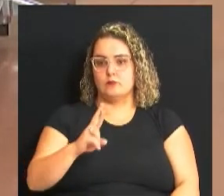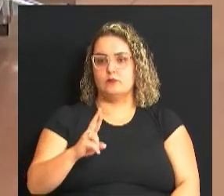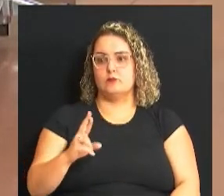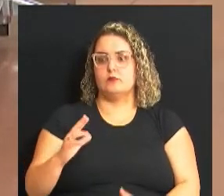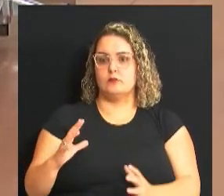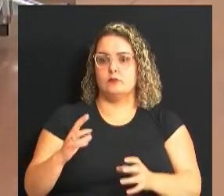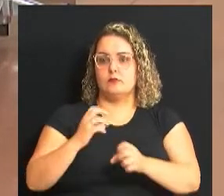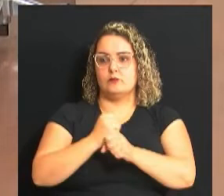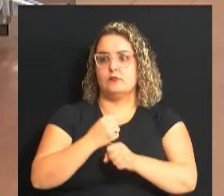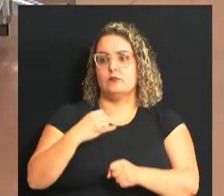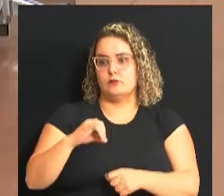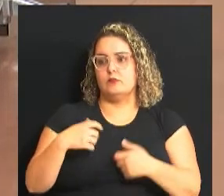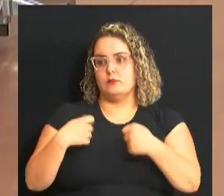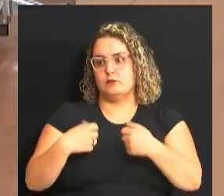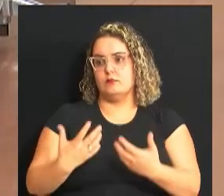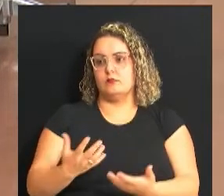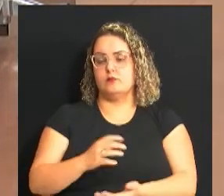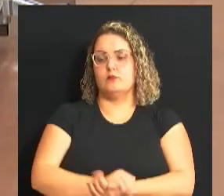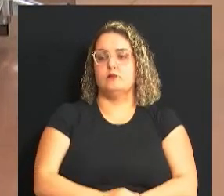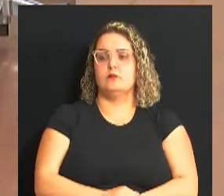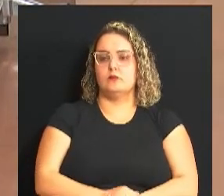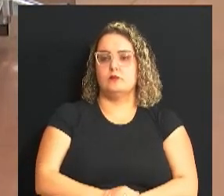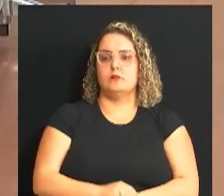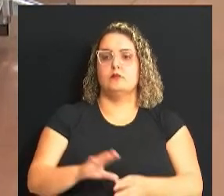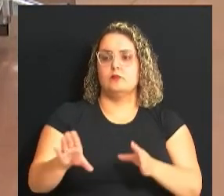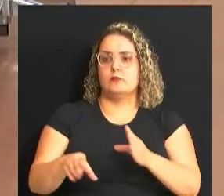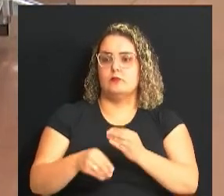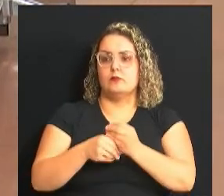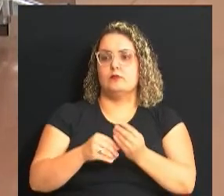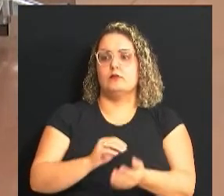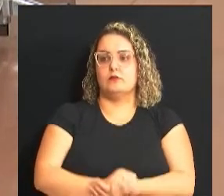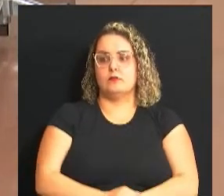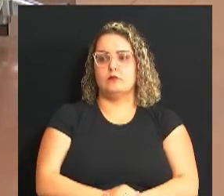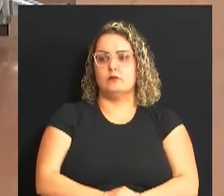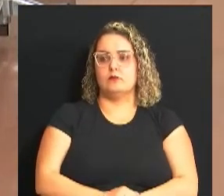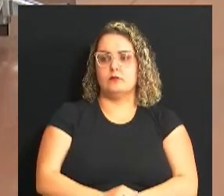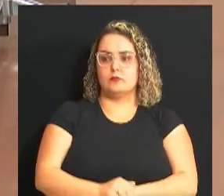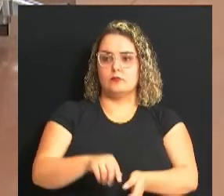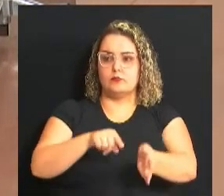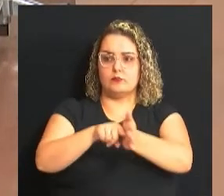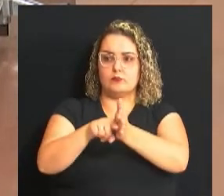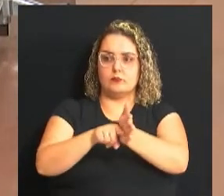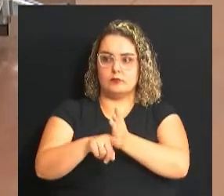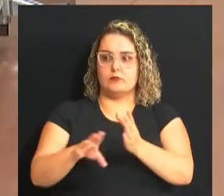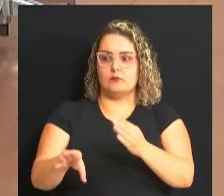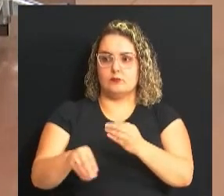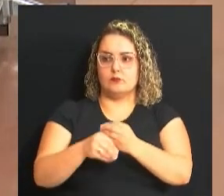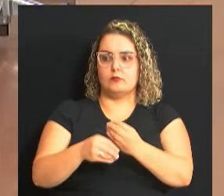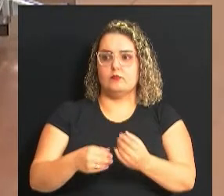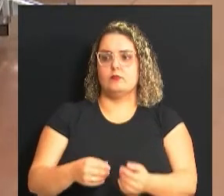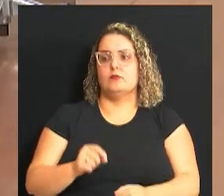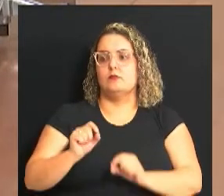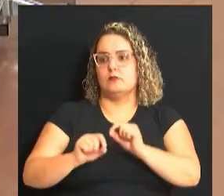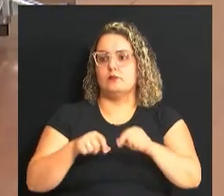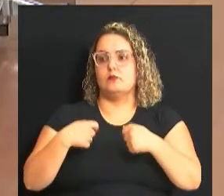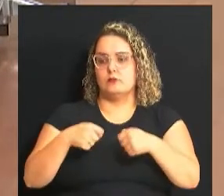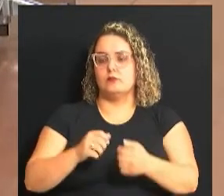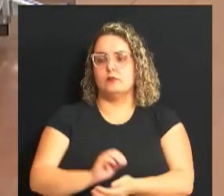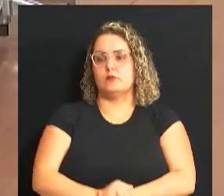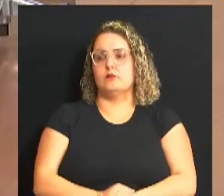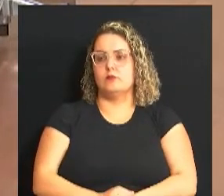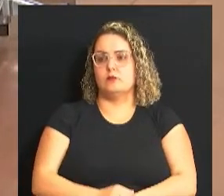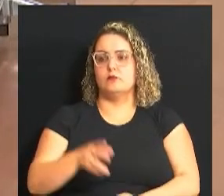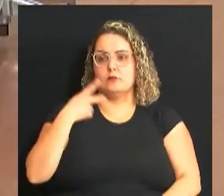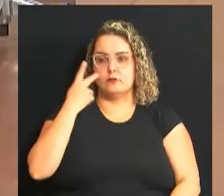caso haja necessidade, houver a complementação dos questionamentos e acrescentar o que for necessário. Com a palavra, o